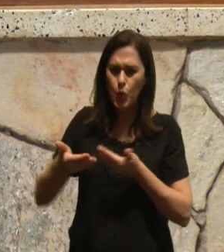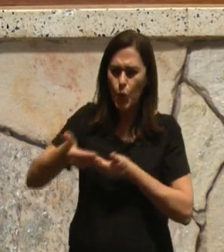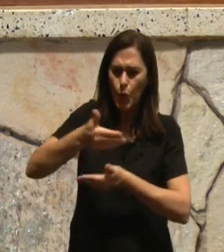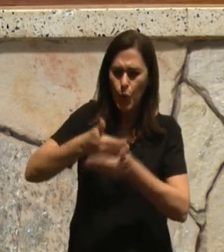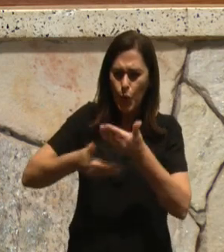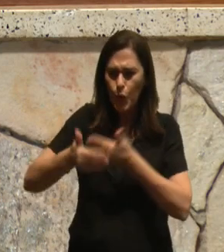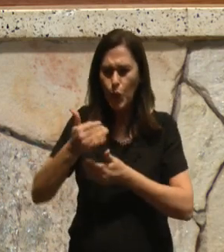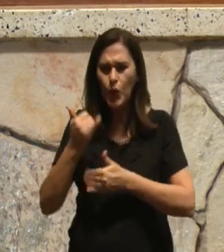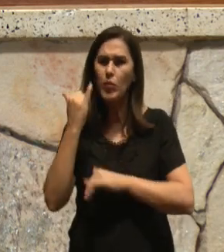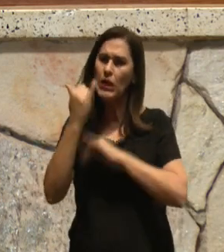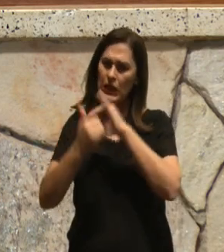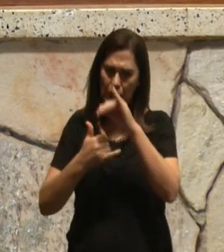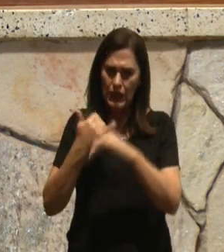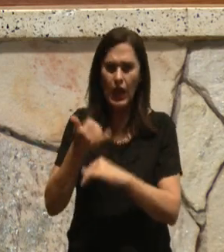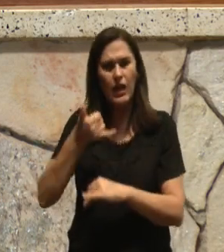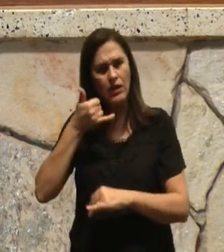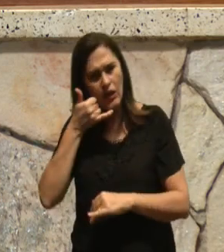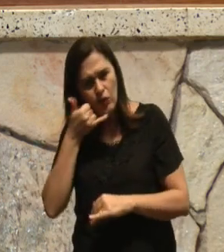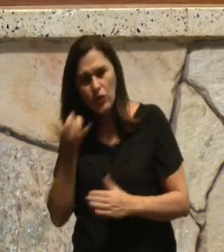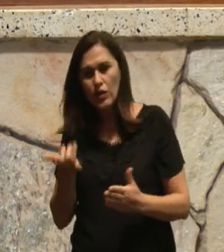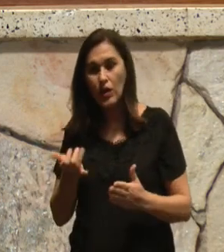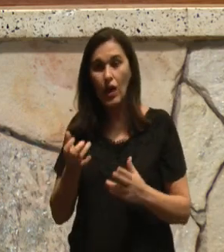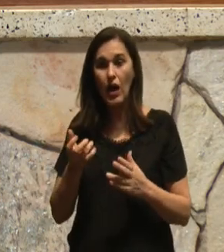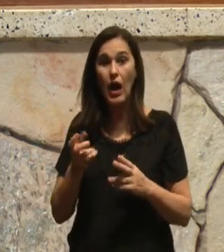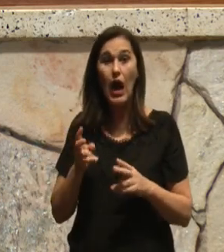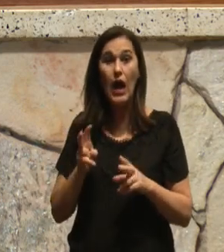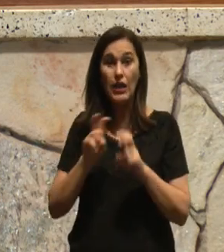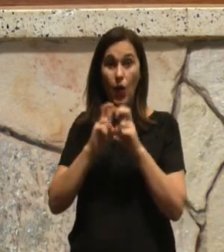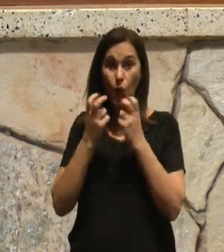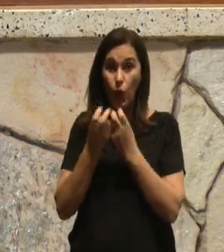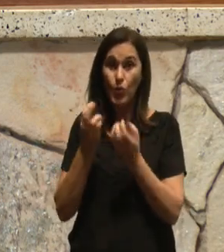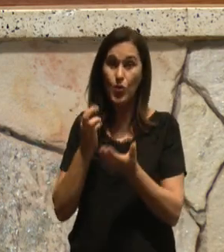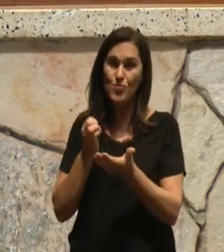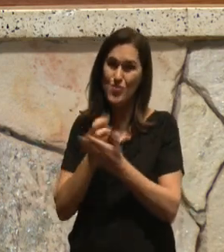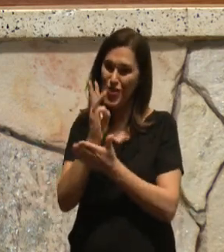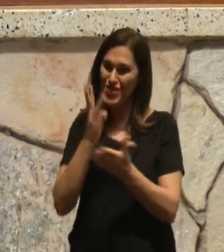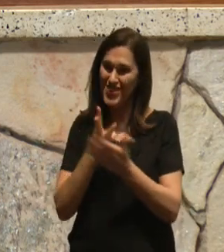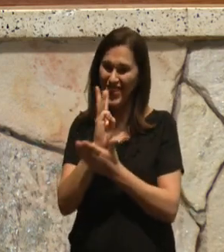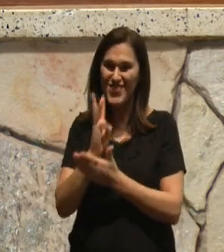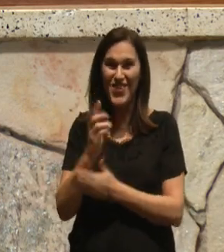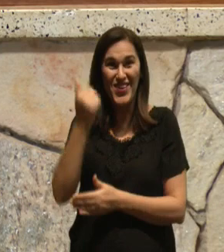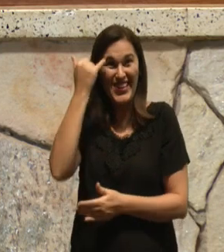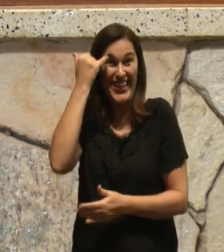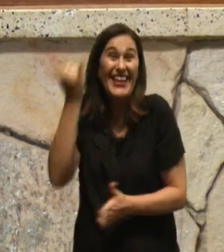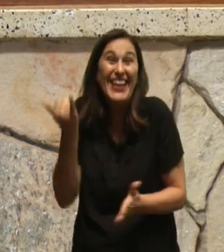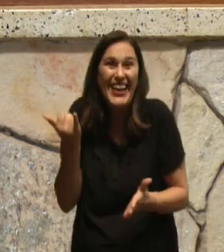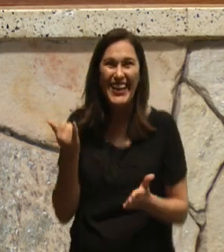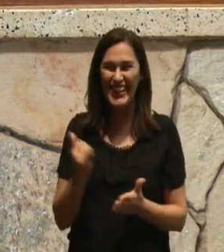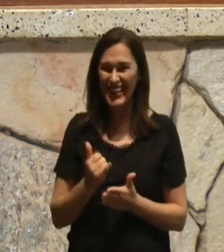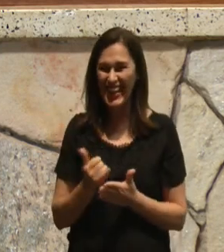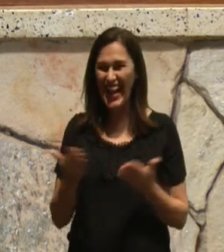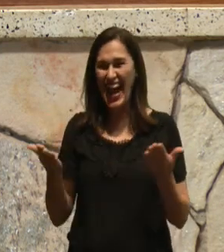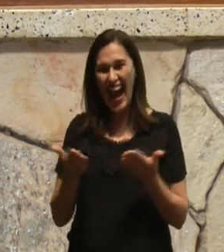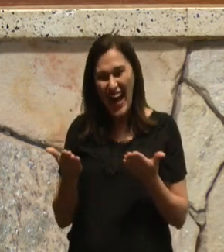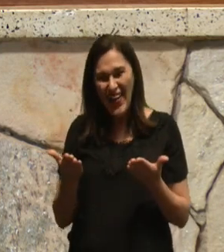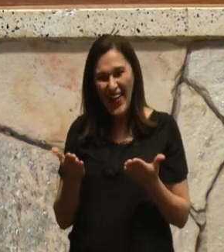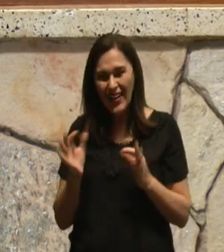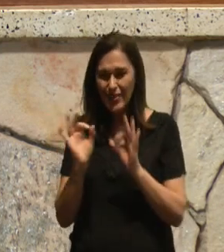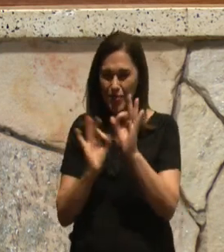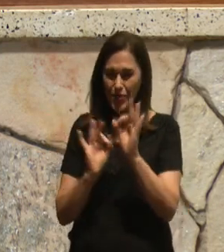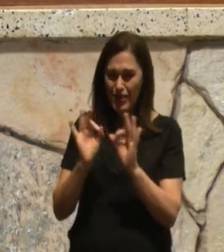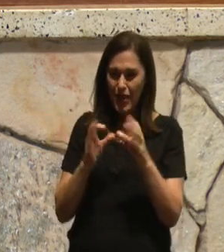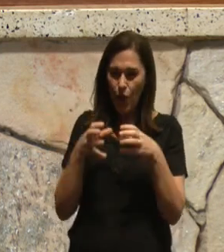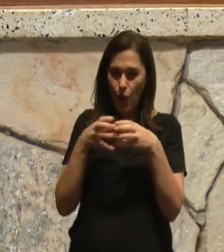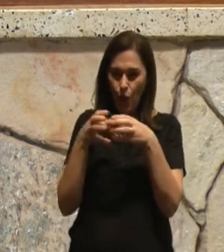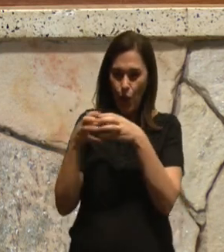interação das irmãs. A gente está fazendo até culto no WhatsApp, vocês têm uma ideia. E agora nós estamos montando um outro